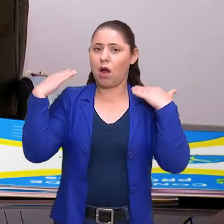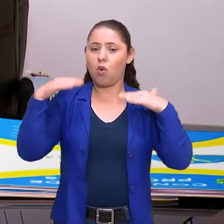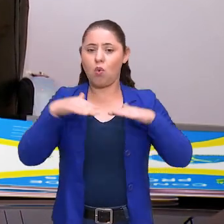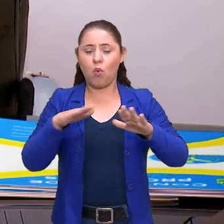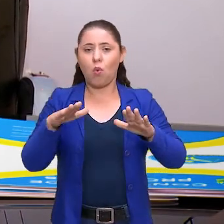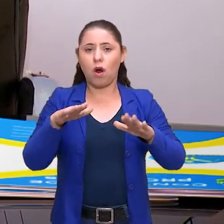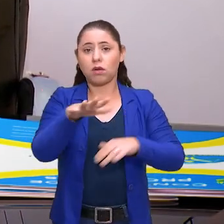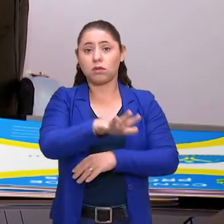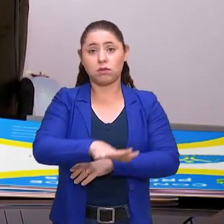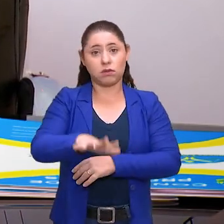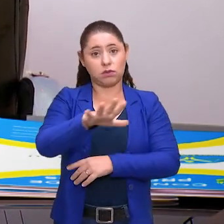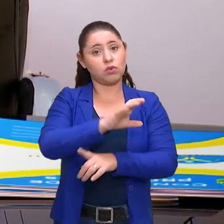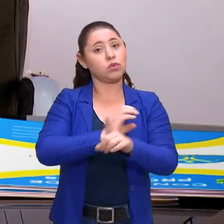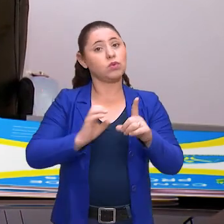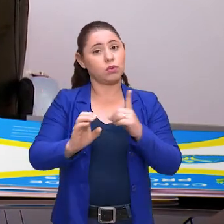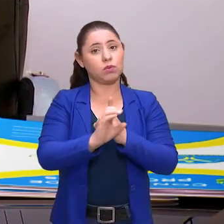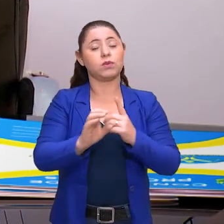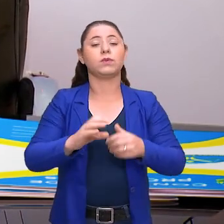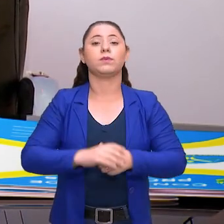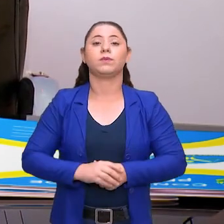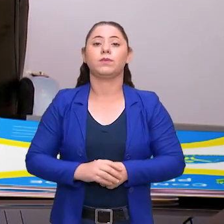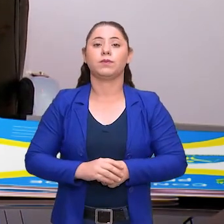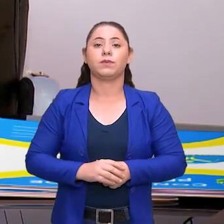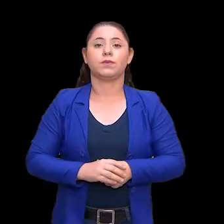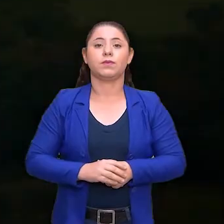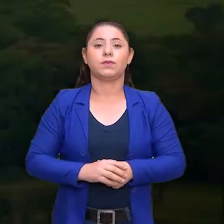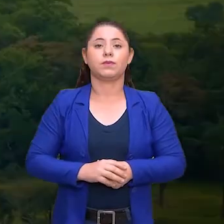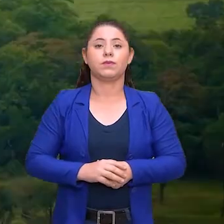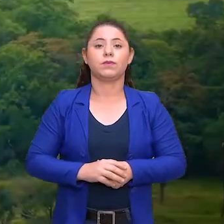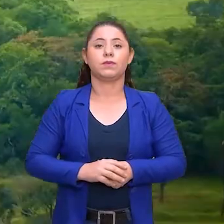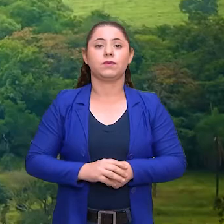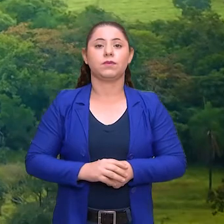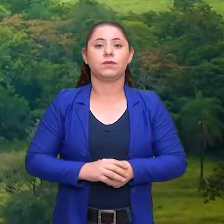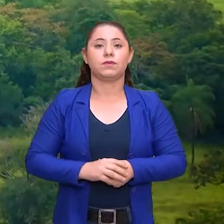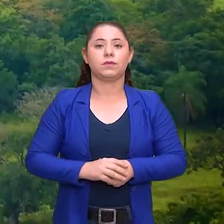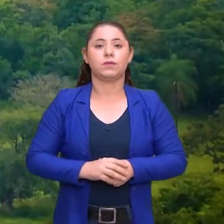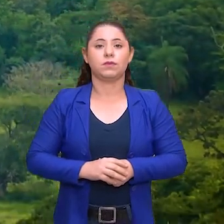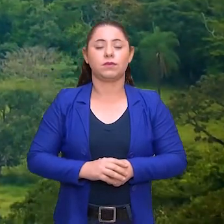científica e turística para a nossa comunidade.